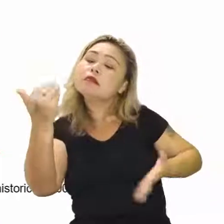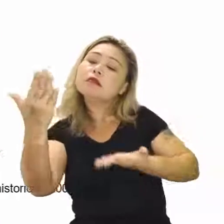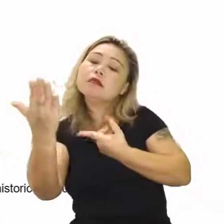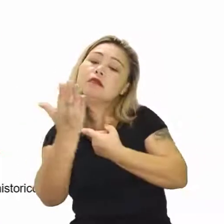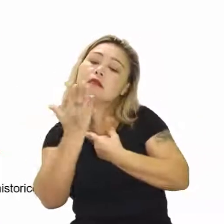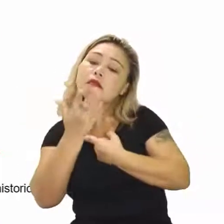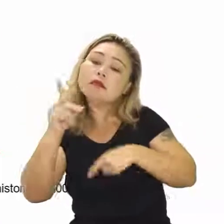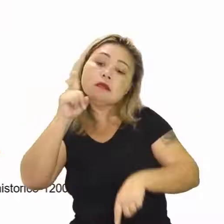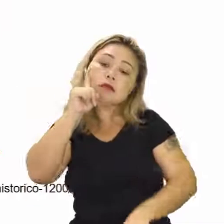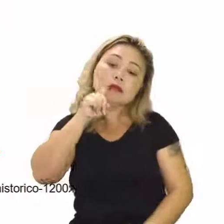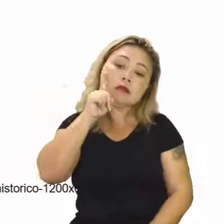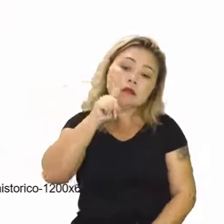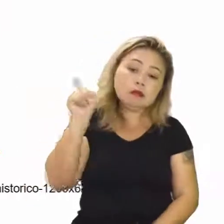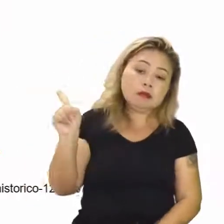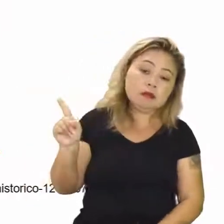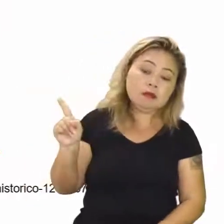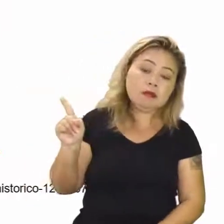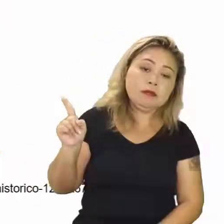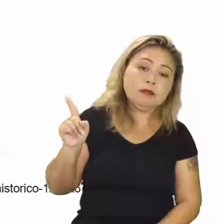dos Estados Unidos.